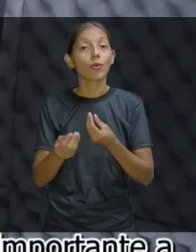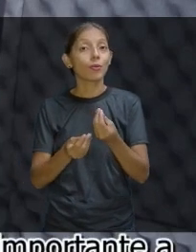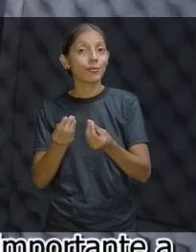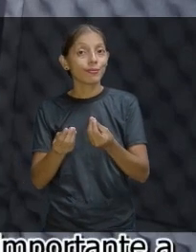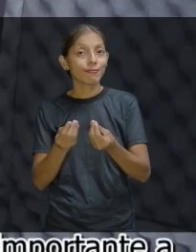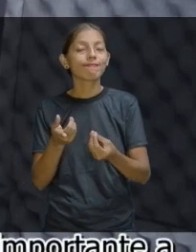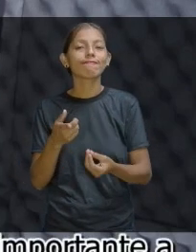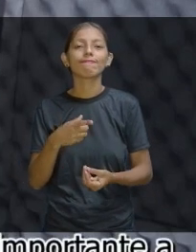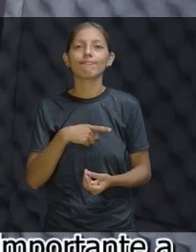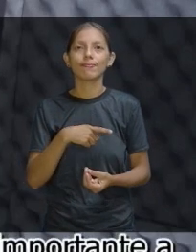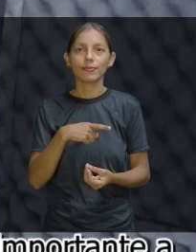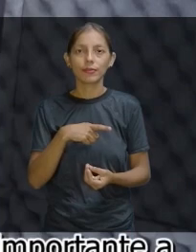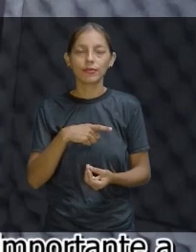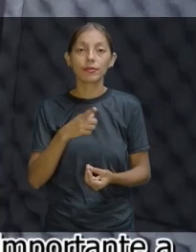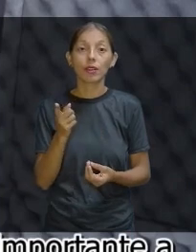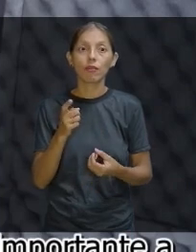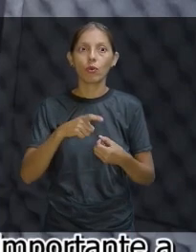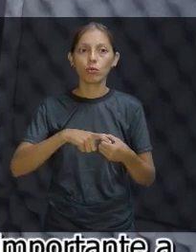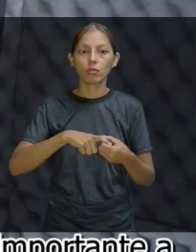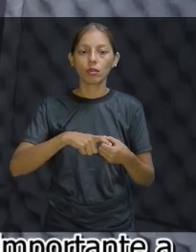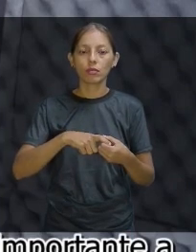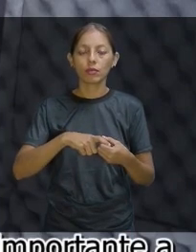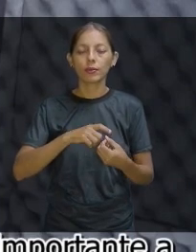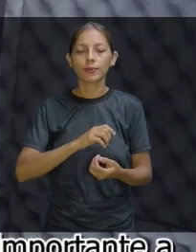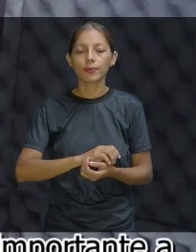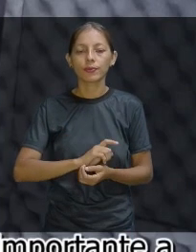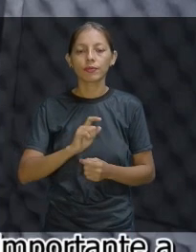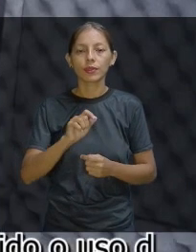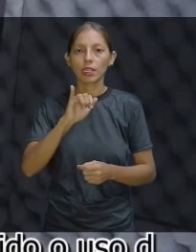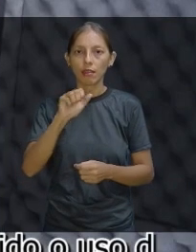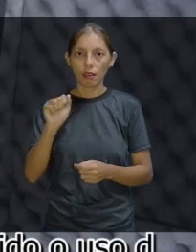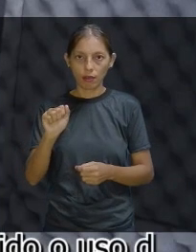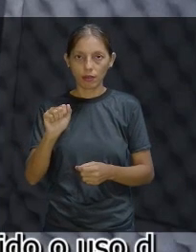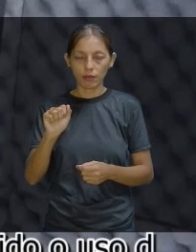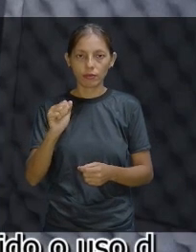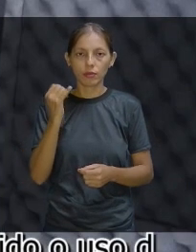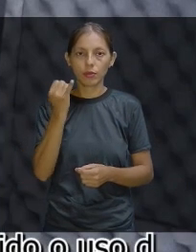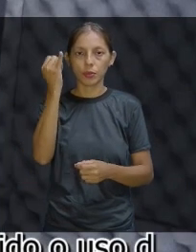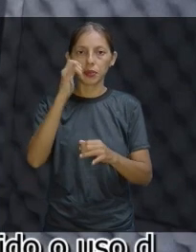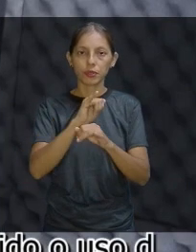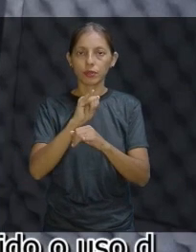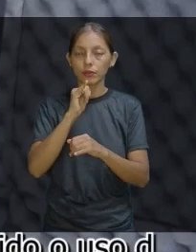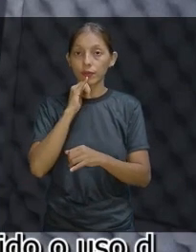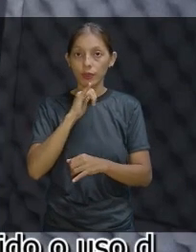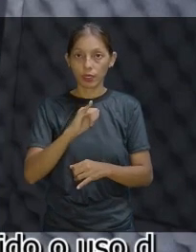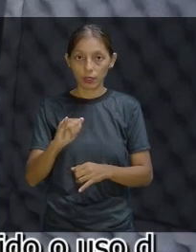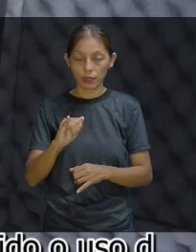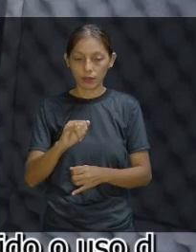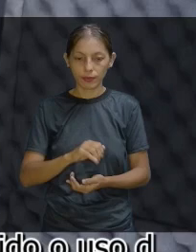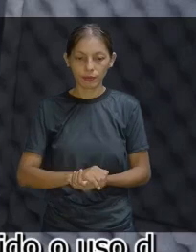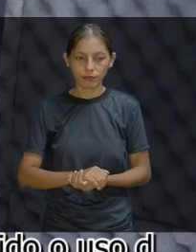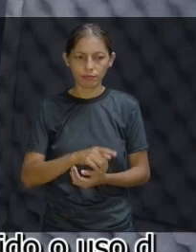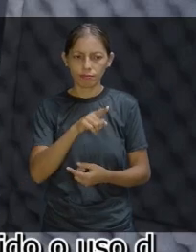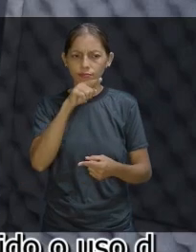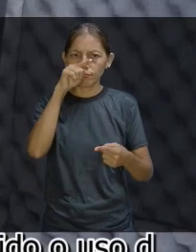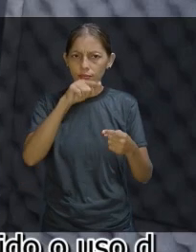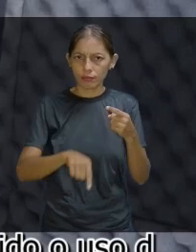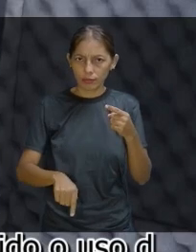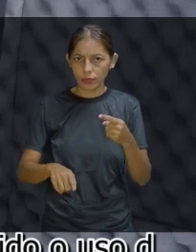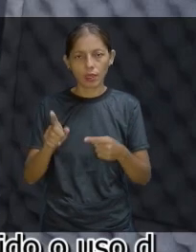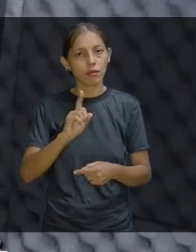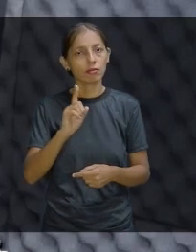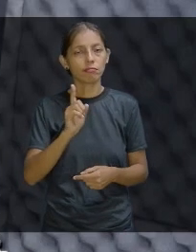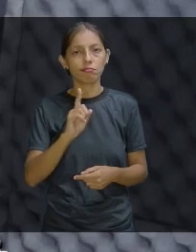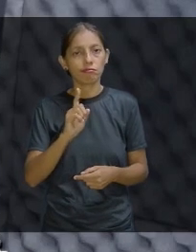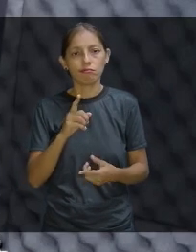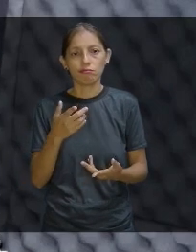ao tema da inteligência artificial, acho que é importante a gente esclarecer que não é proibida. Não está proibido